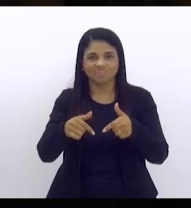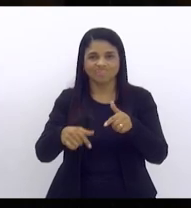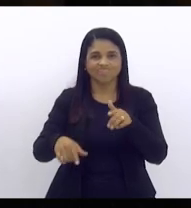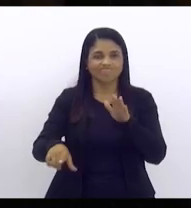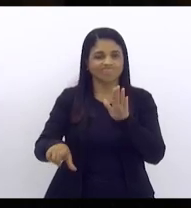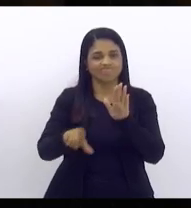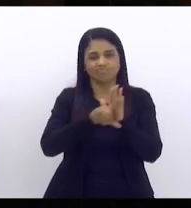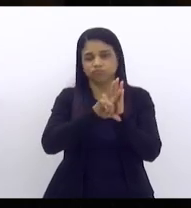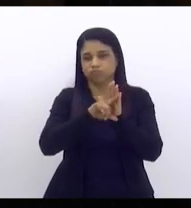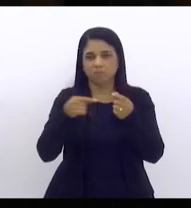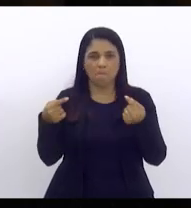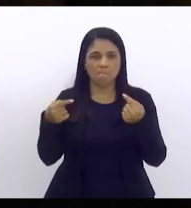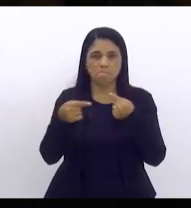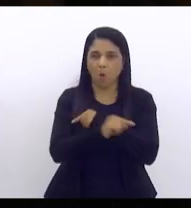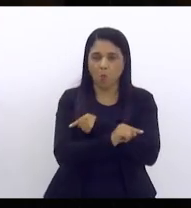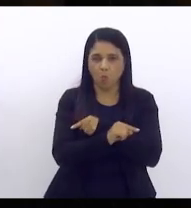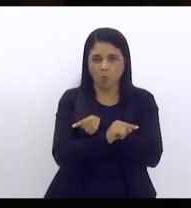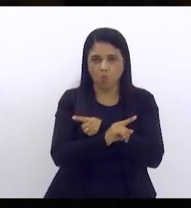ilegais.